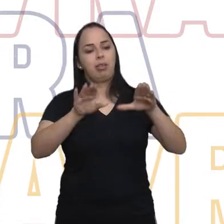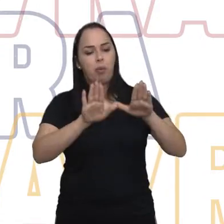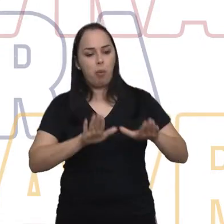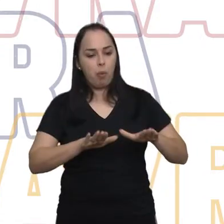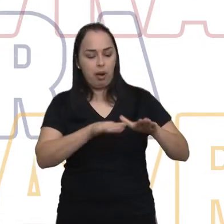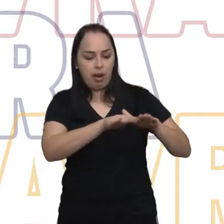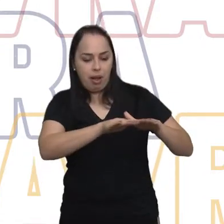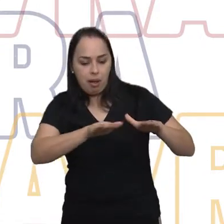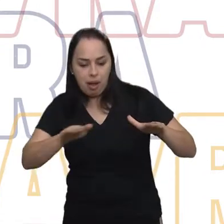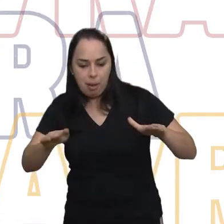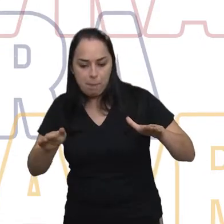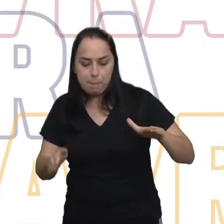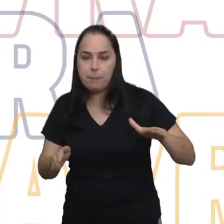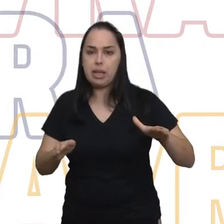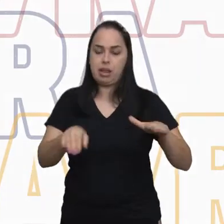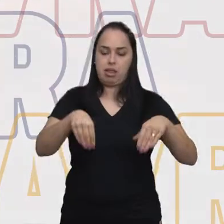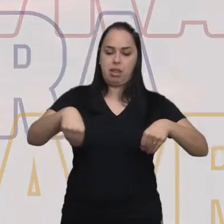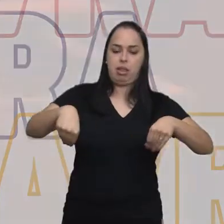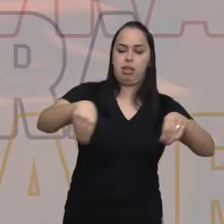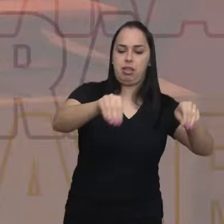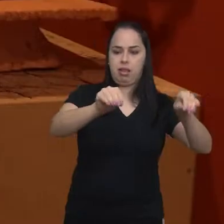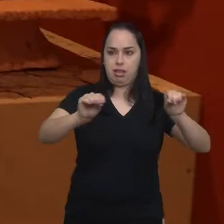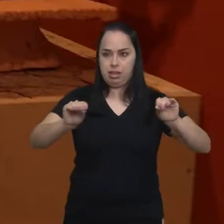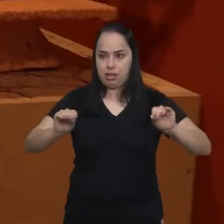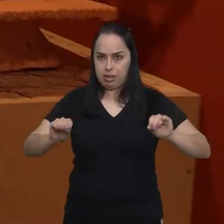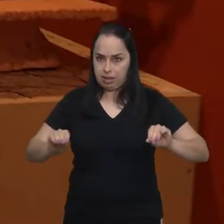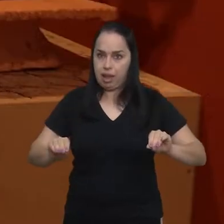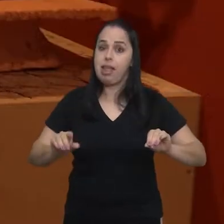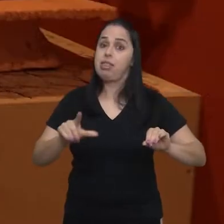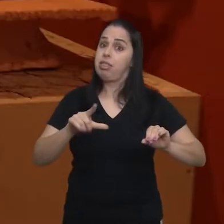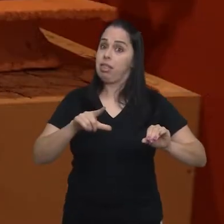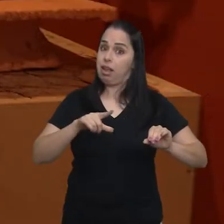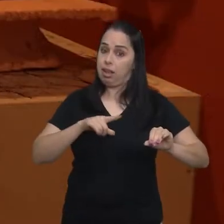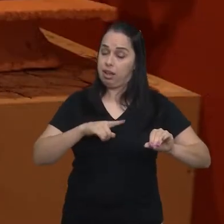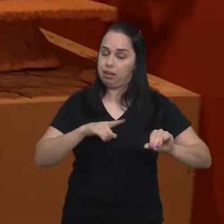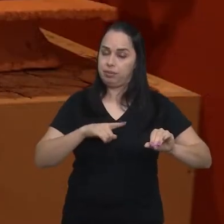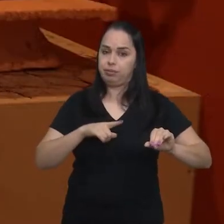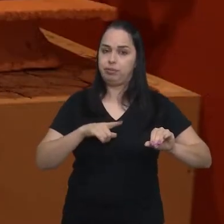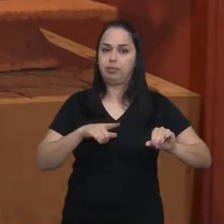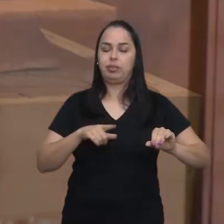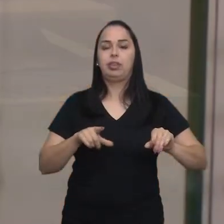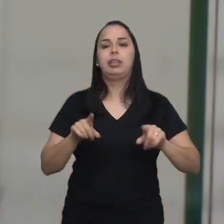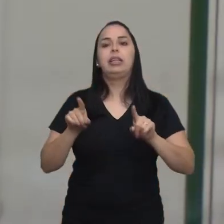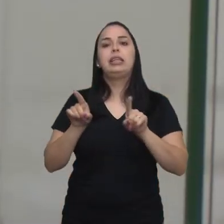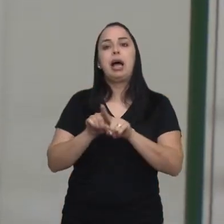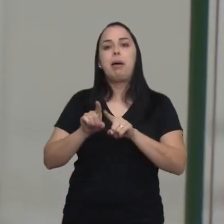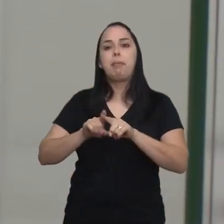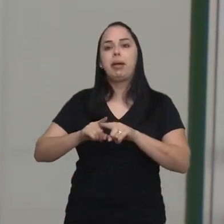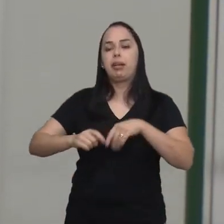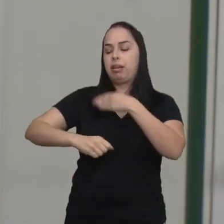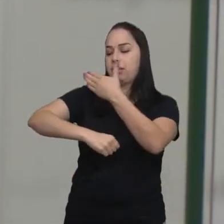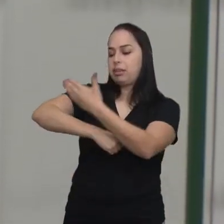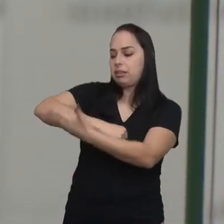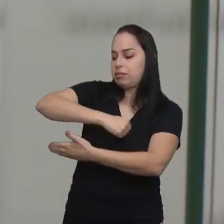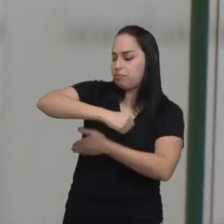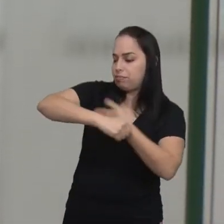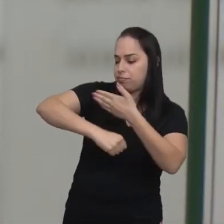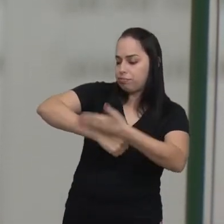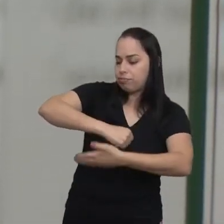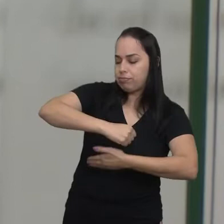as toalhas que cobrem a mesa, a toalha que chama humeral, que